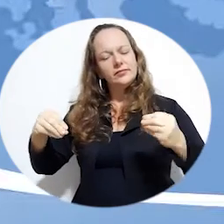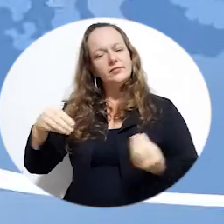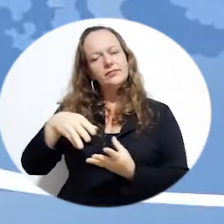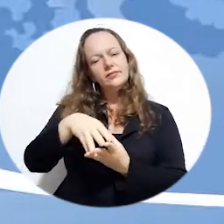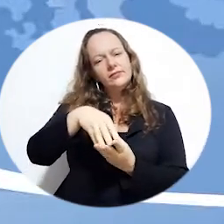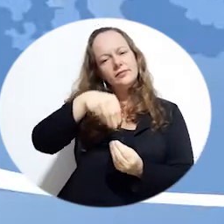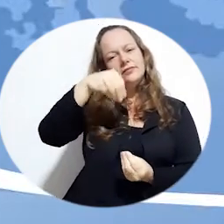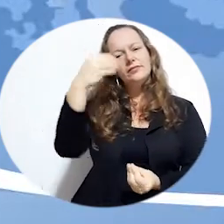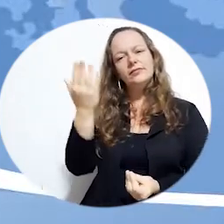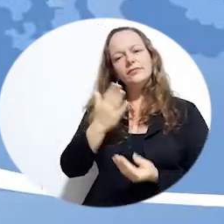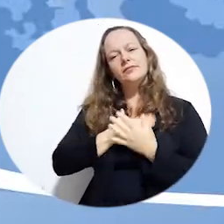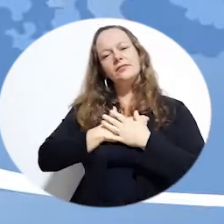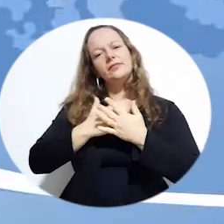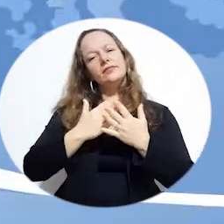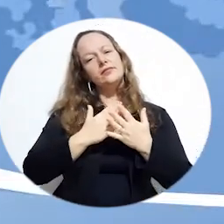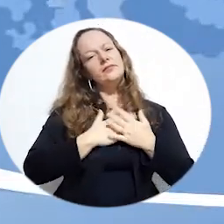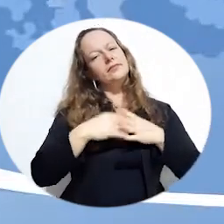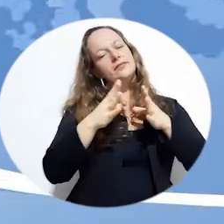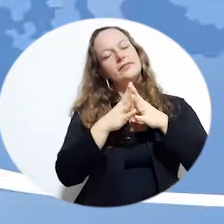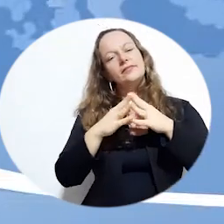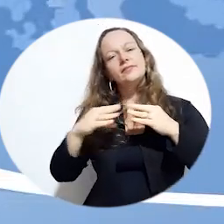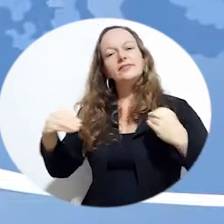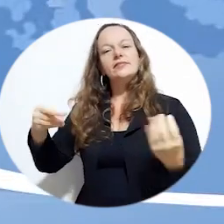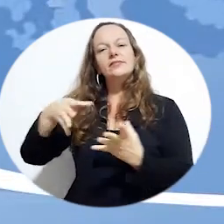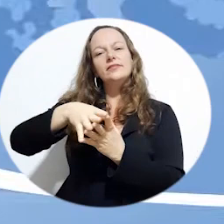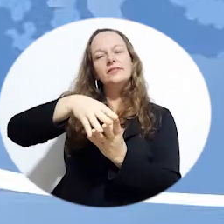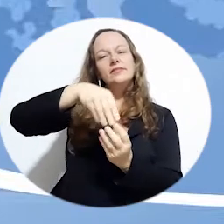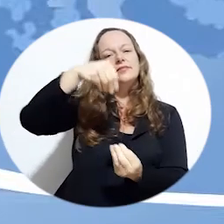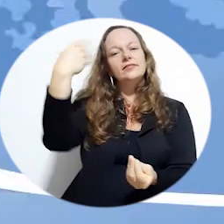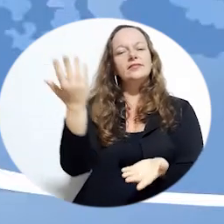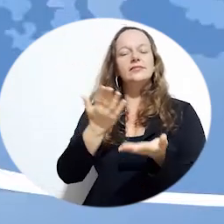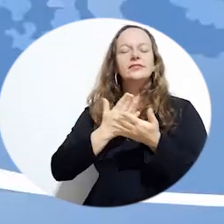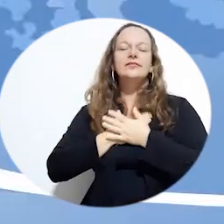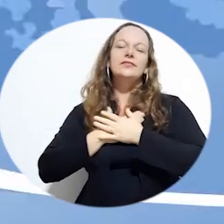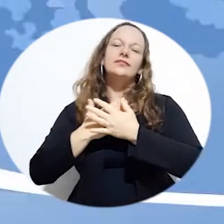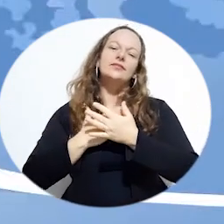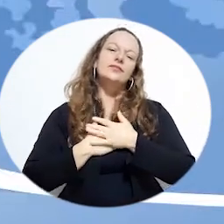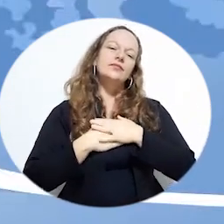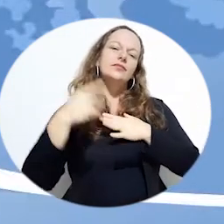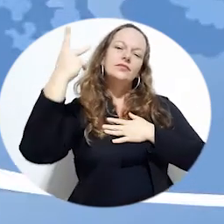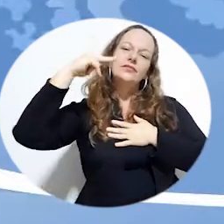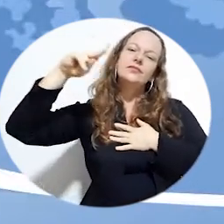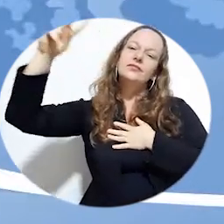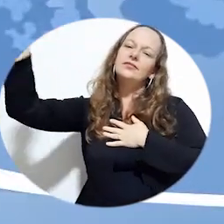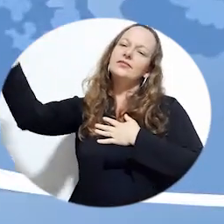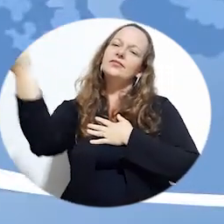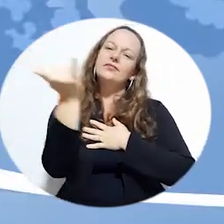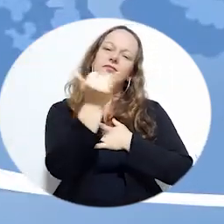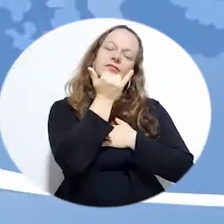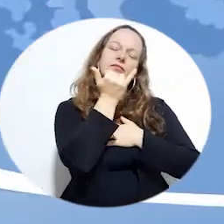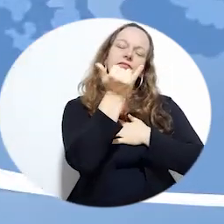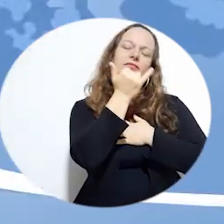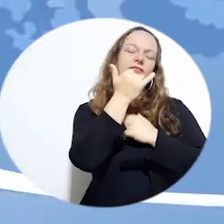minha alma, ele sara minha alma. O teu perdão, o teu perdão